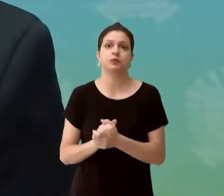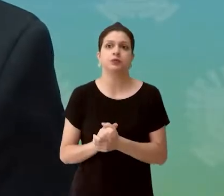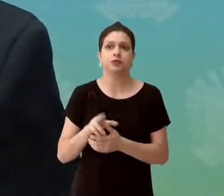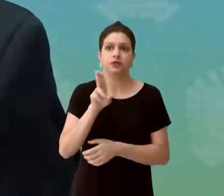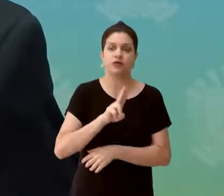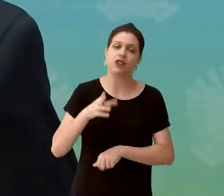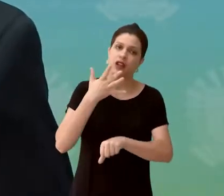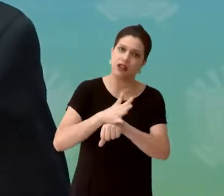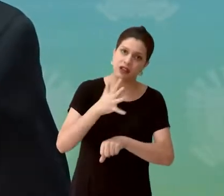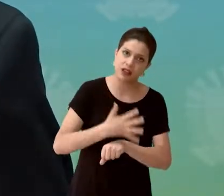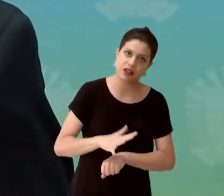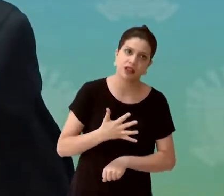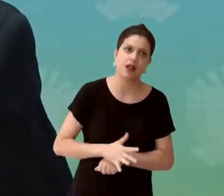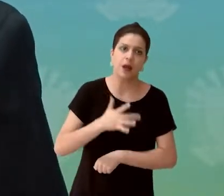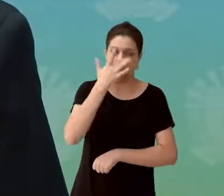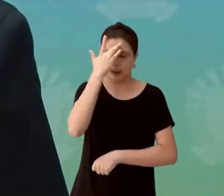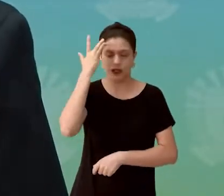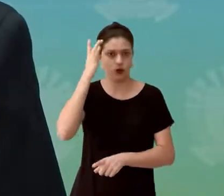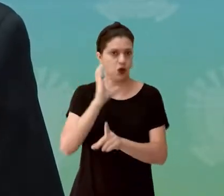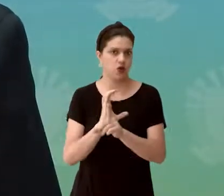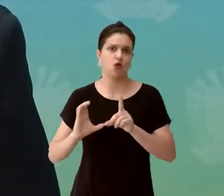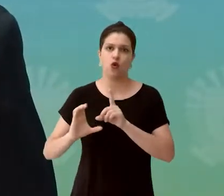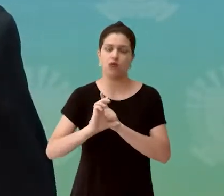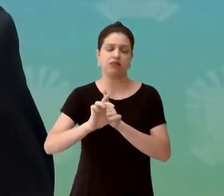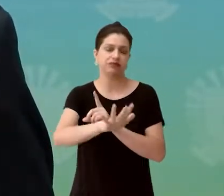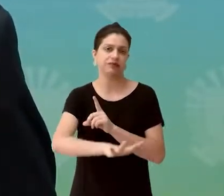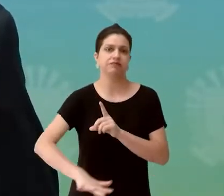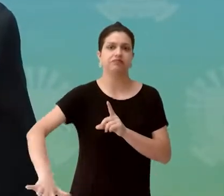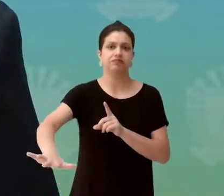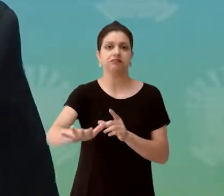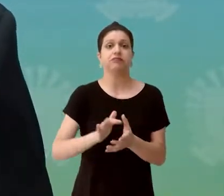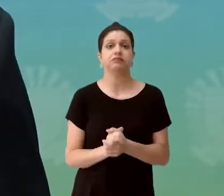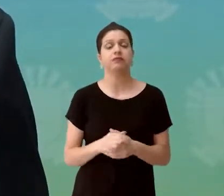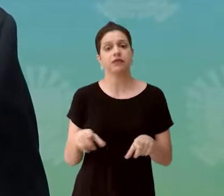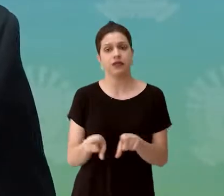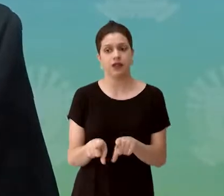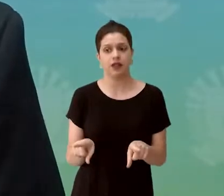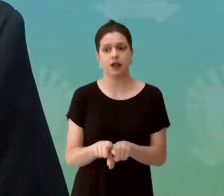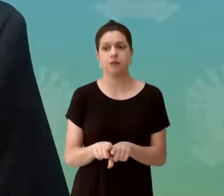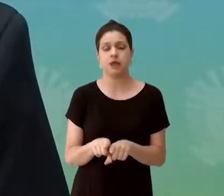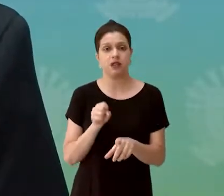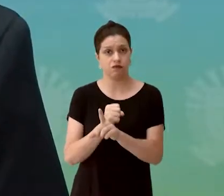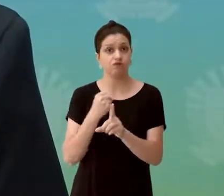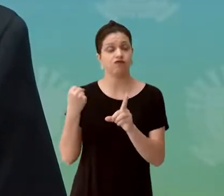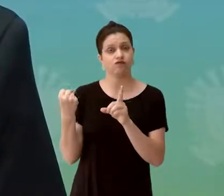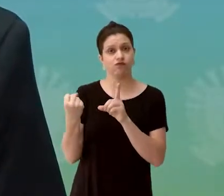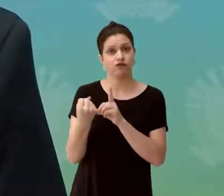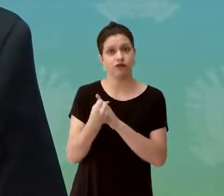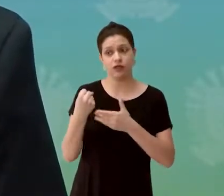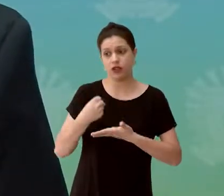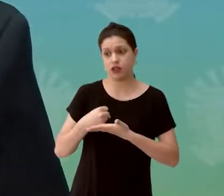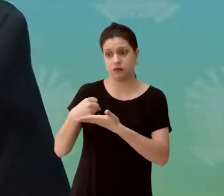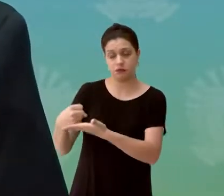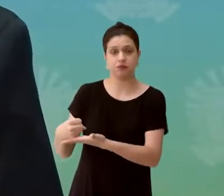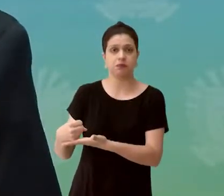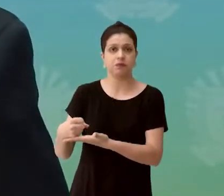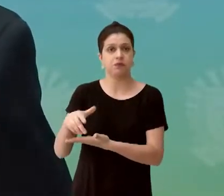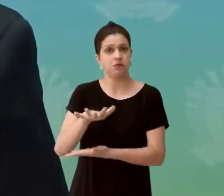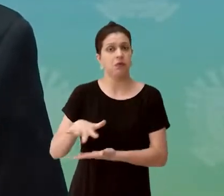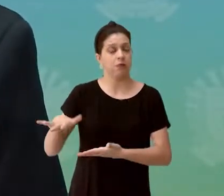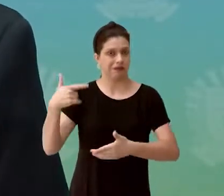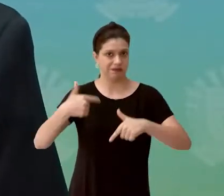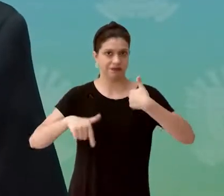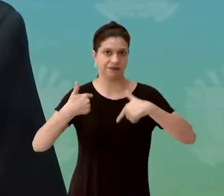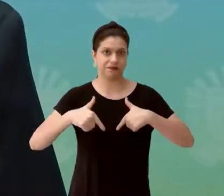que na verdade devem ser usufruídos pela comunidade como um todo, e também possa dar uma contrapartida social dentro da sua